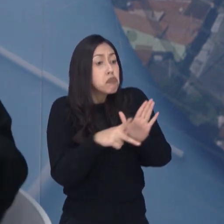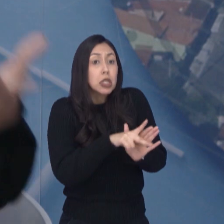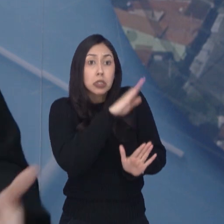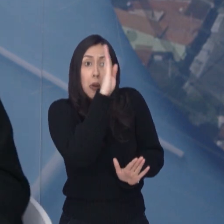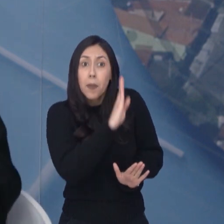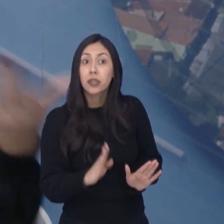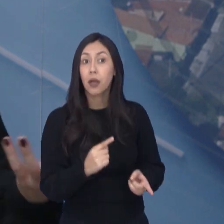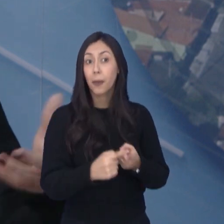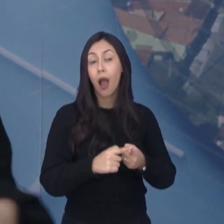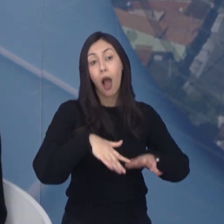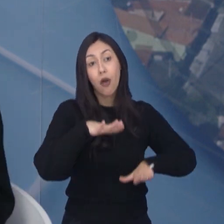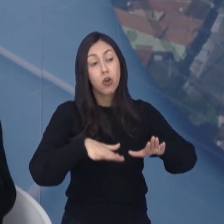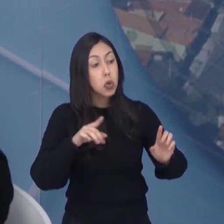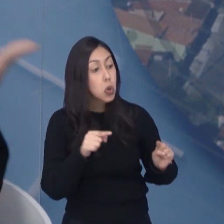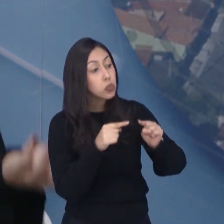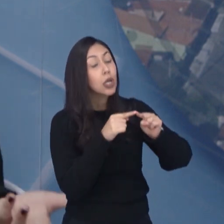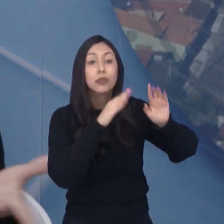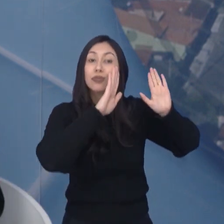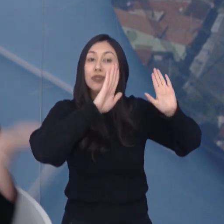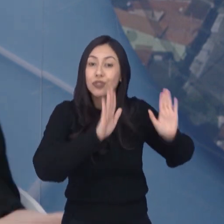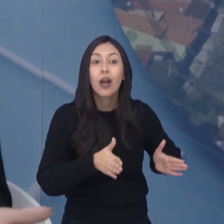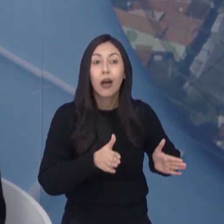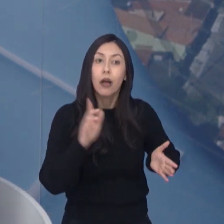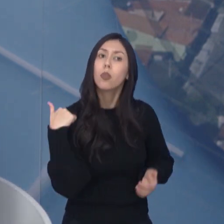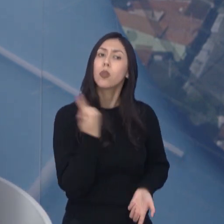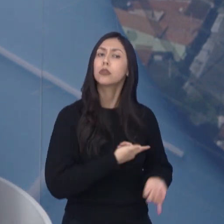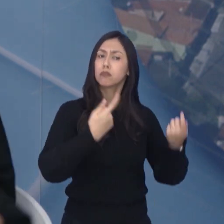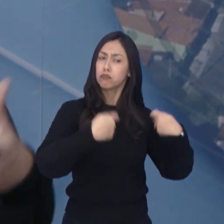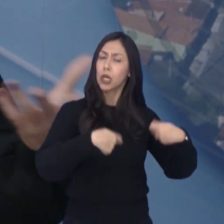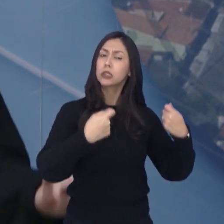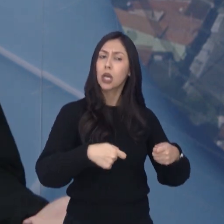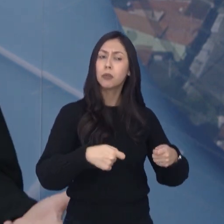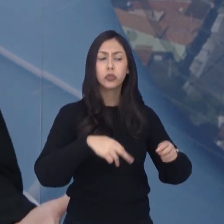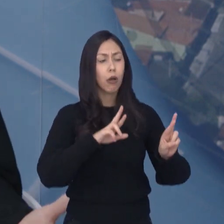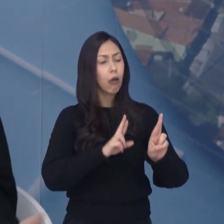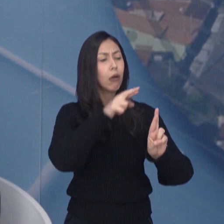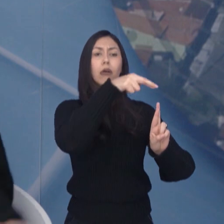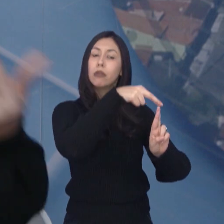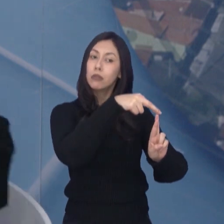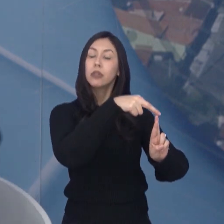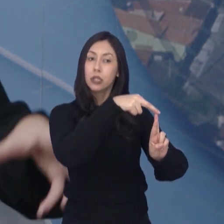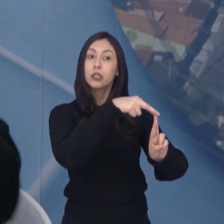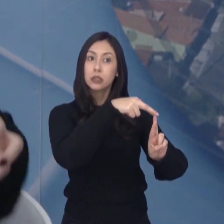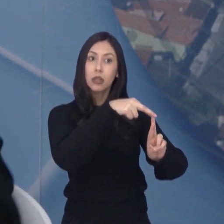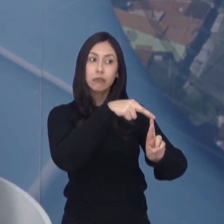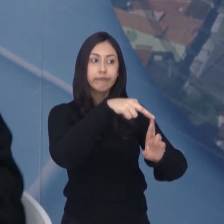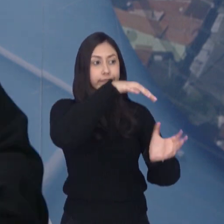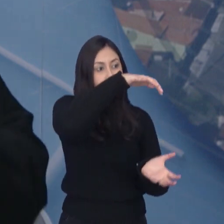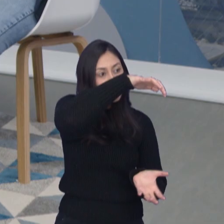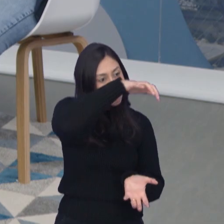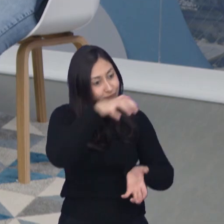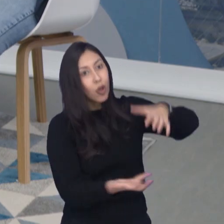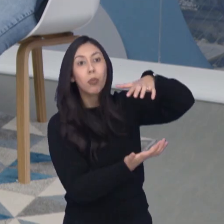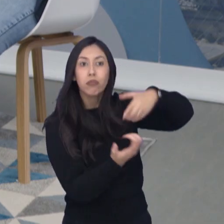envolvidas direto ou indiretamente, então são cases que a gente pode usar como referência também, né? E mudar nossa realidade